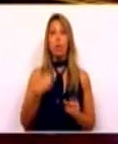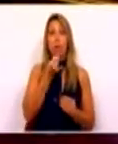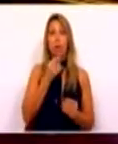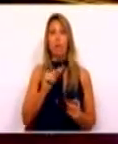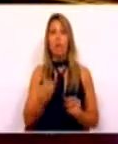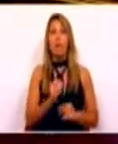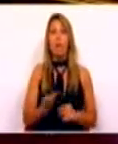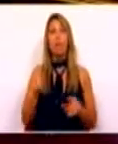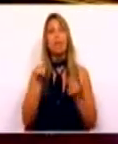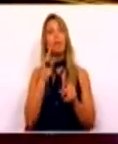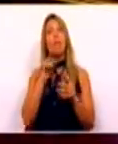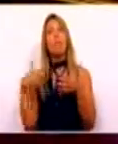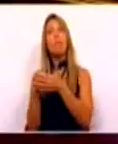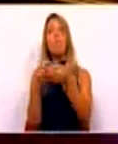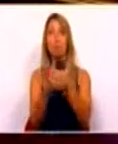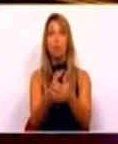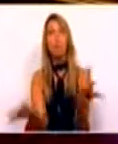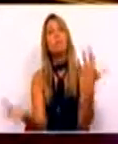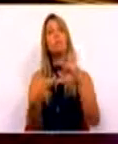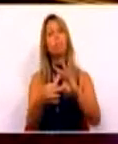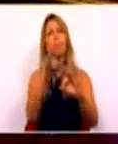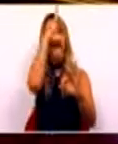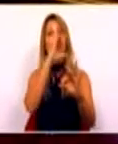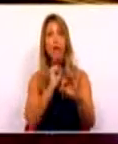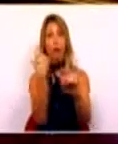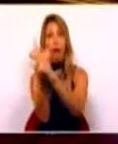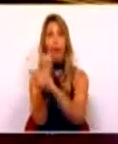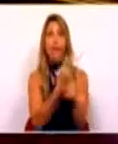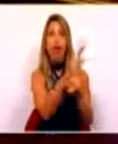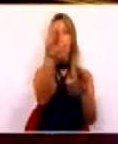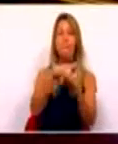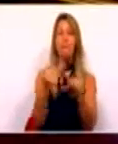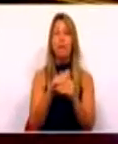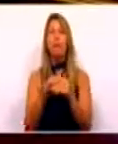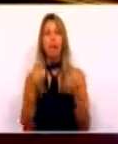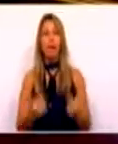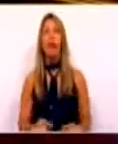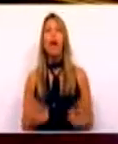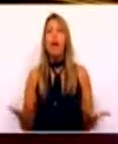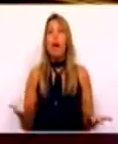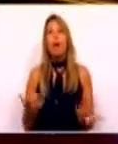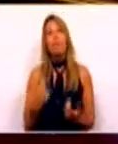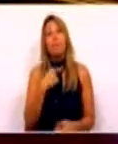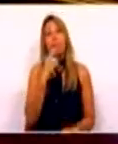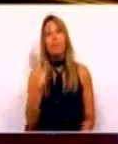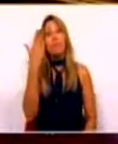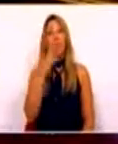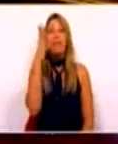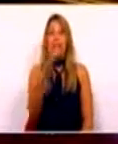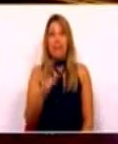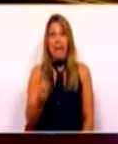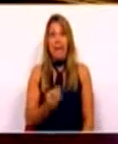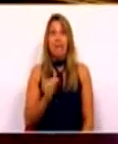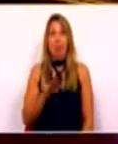também requer essa articulação interministerial. Por último, dizer que, acima de tudo, queremos que as crianças de hoje sejam adultos